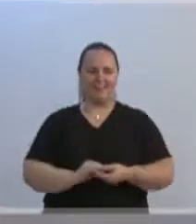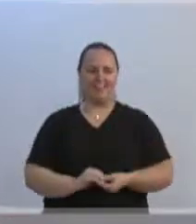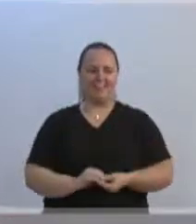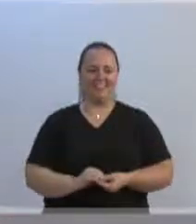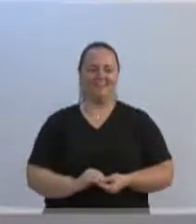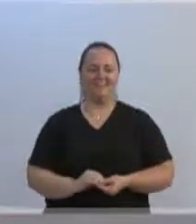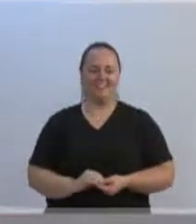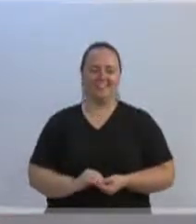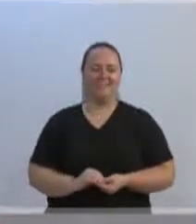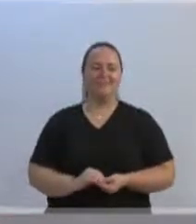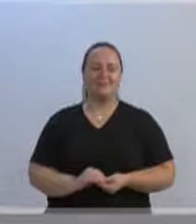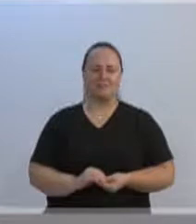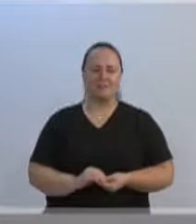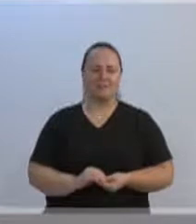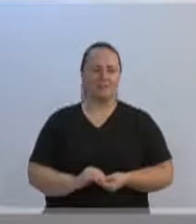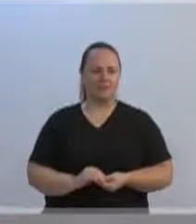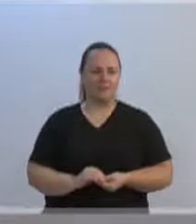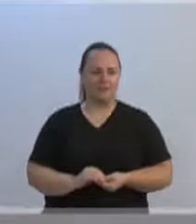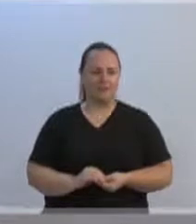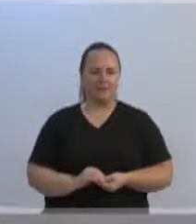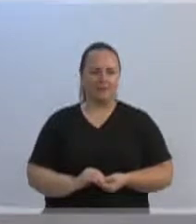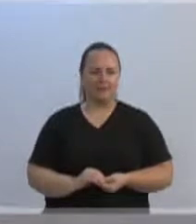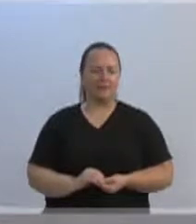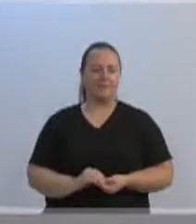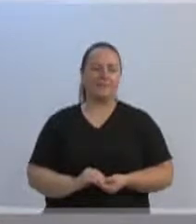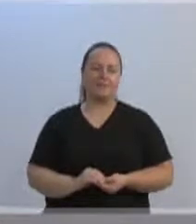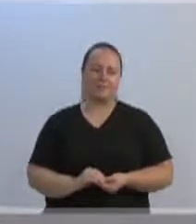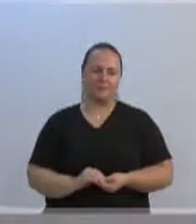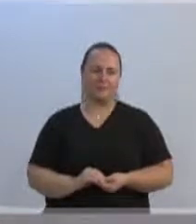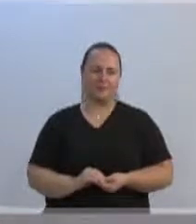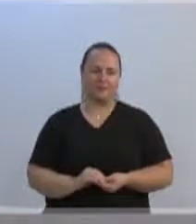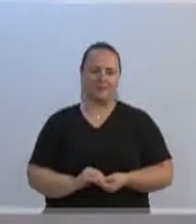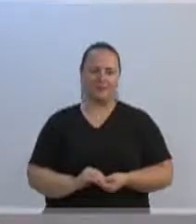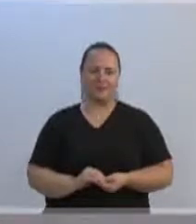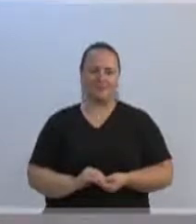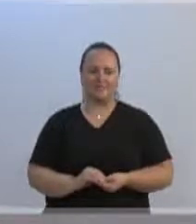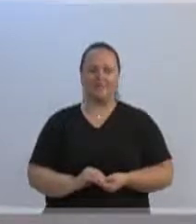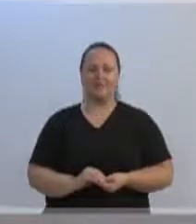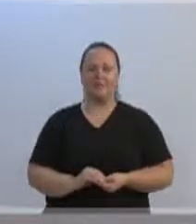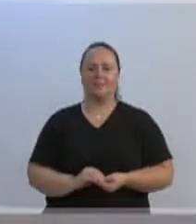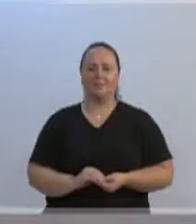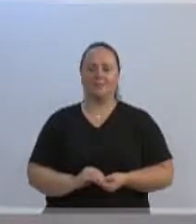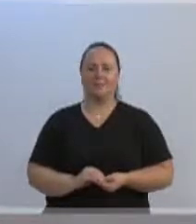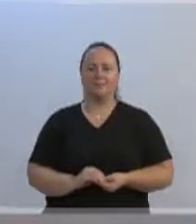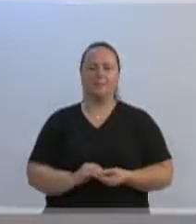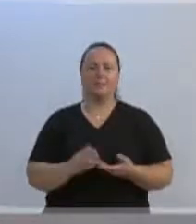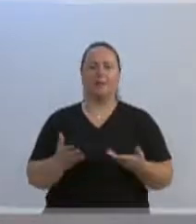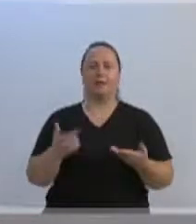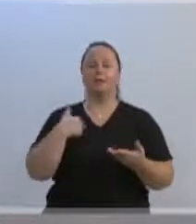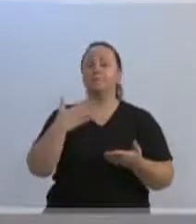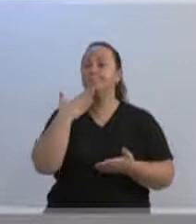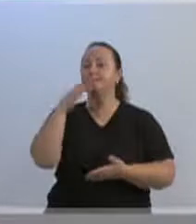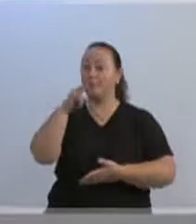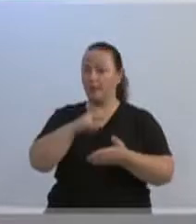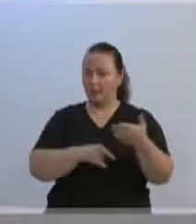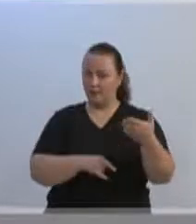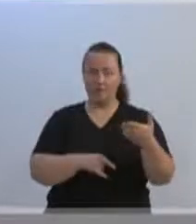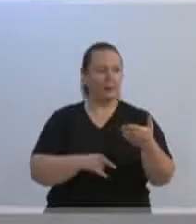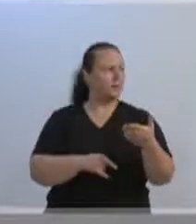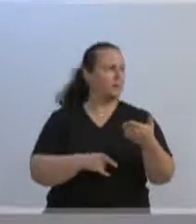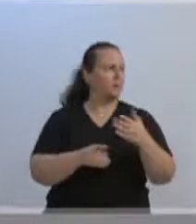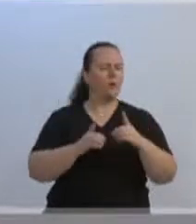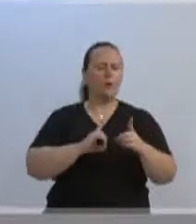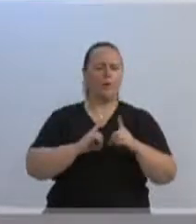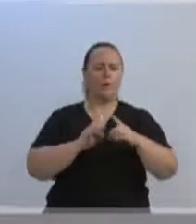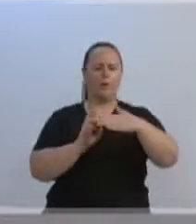sobre a resposta do vereador sílvio zimmermann com relação à qual o requerimento que eu fiz da rodoviária